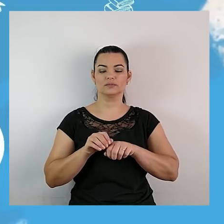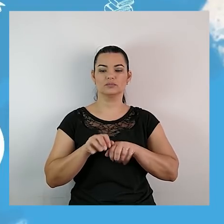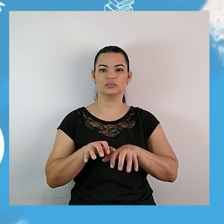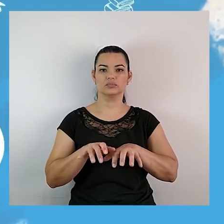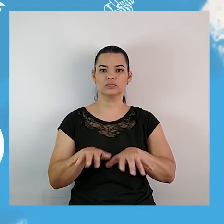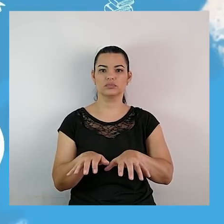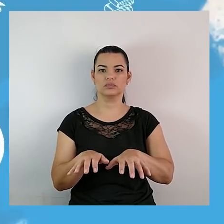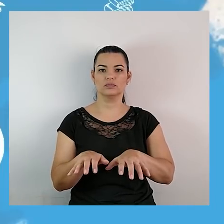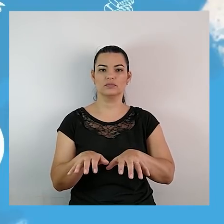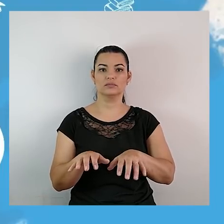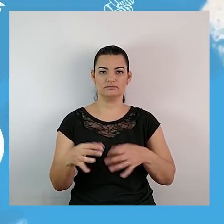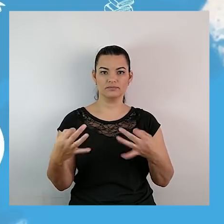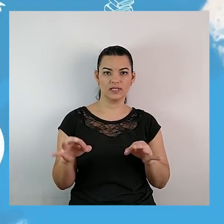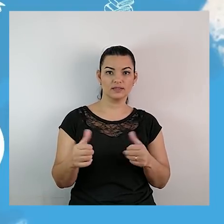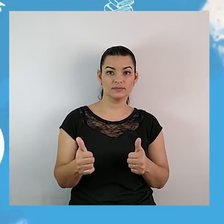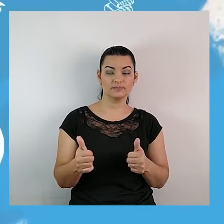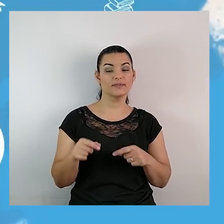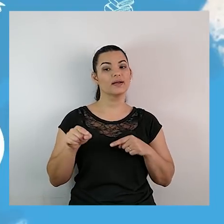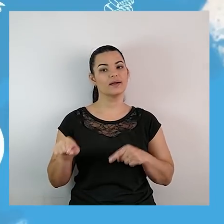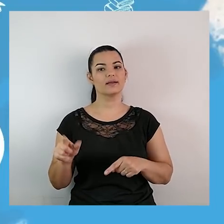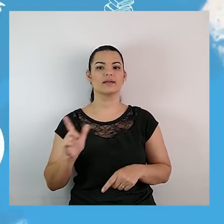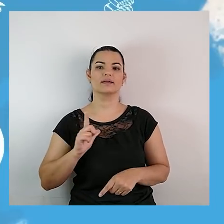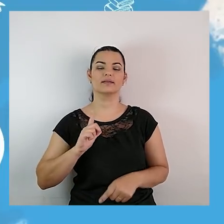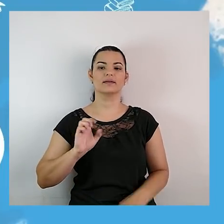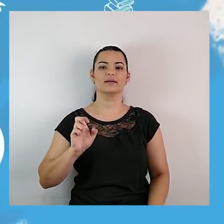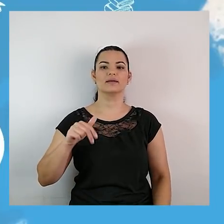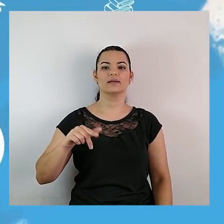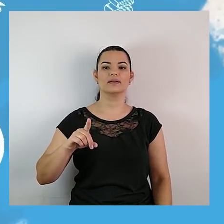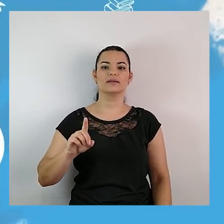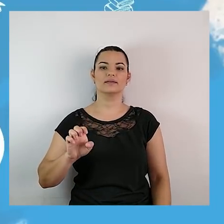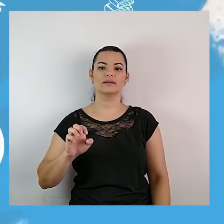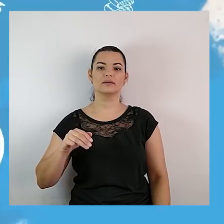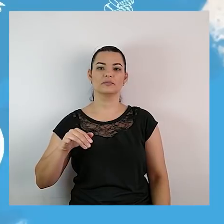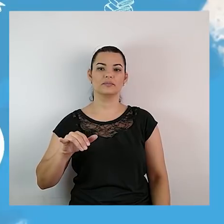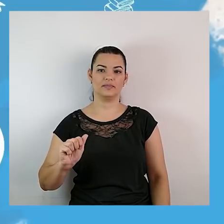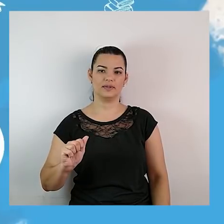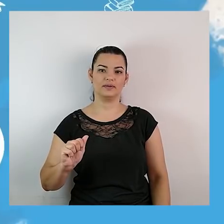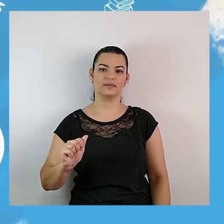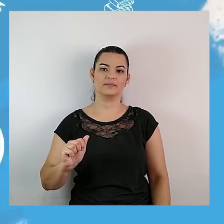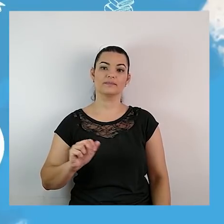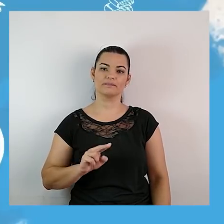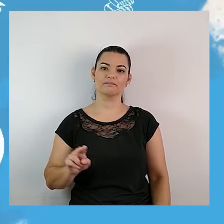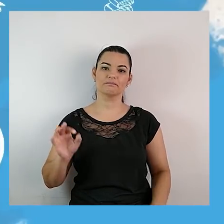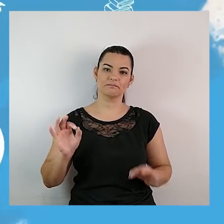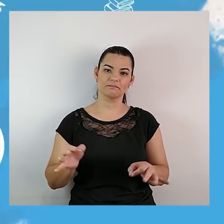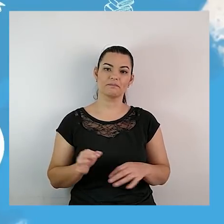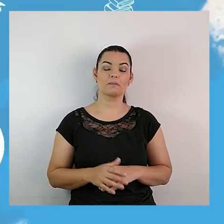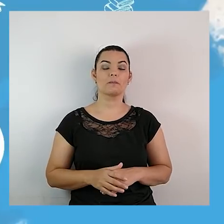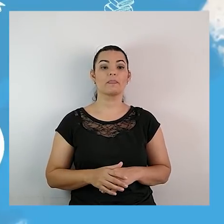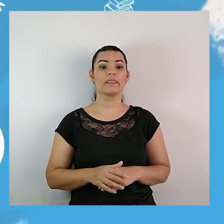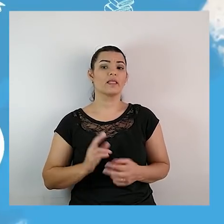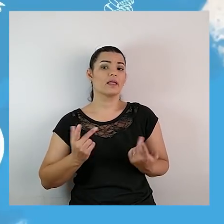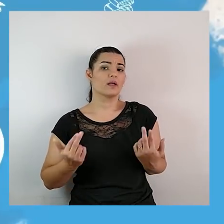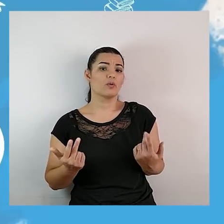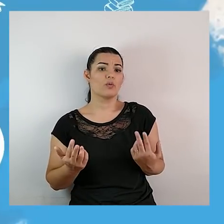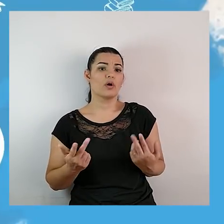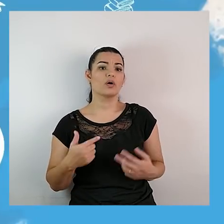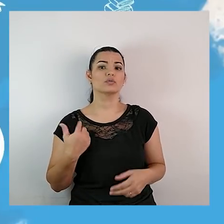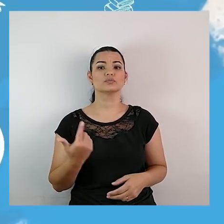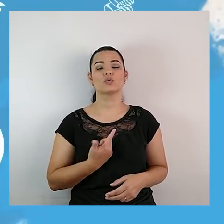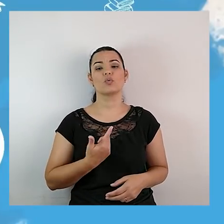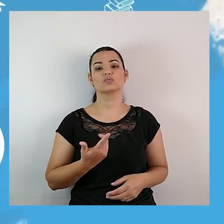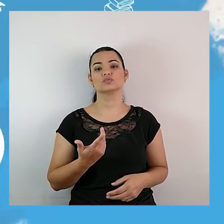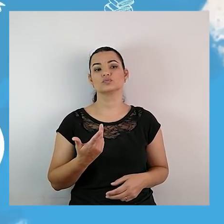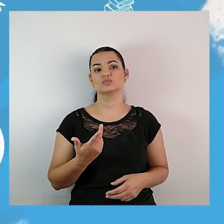Certo? Então, nós temos aqui uma endemia. É a mesma coisa quando nós falamos